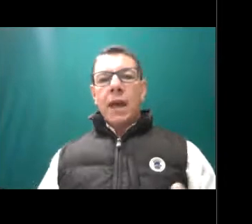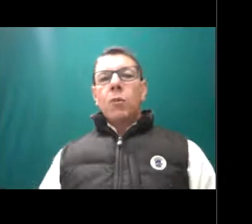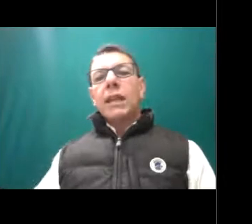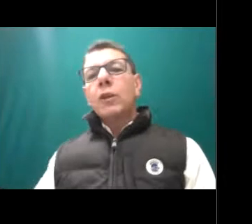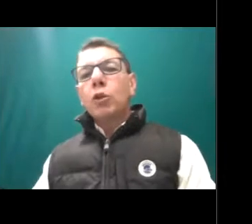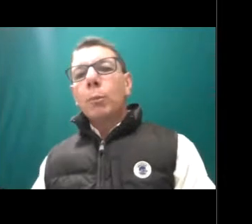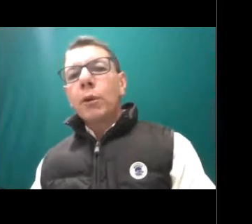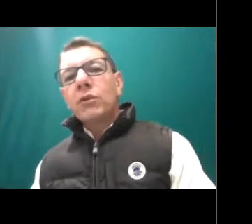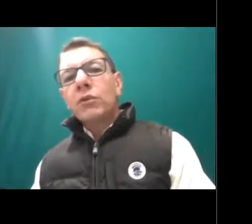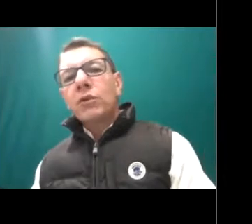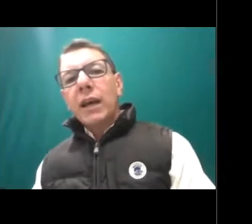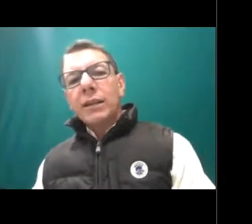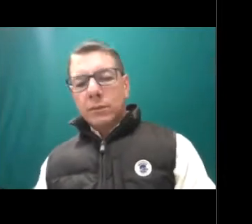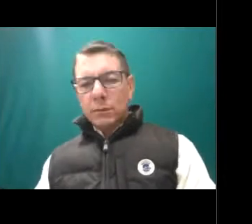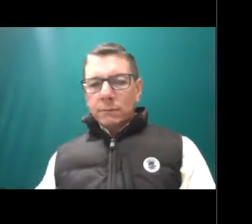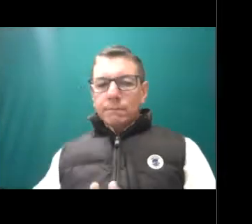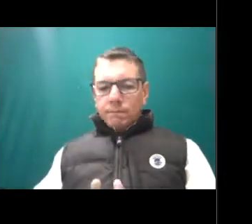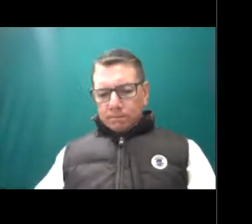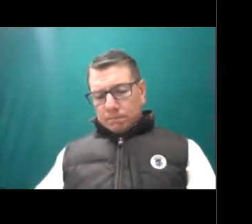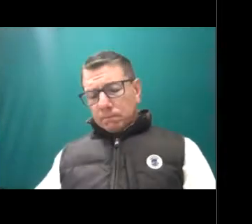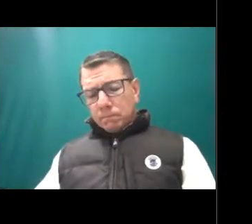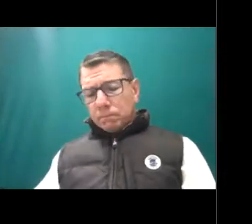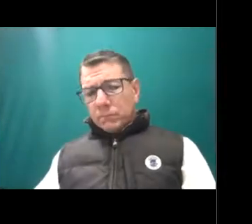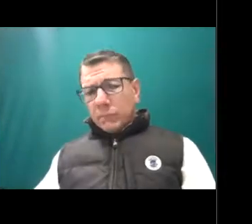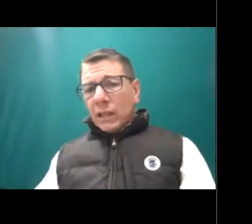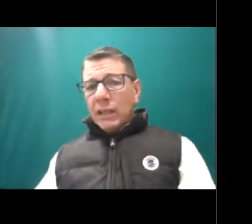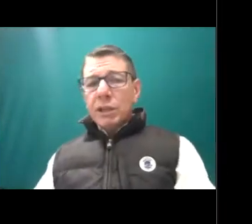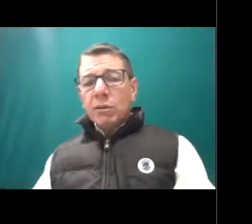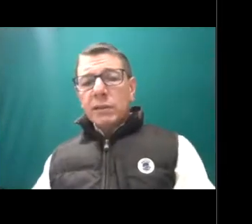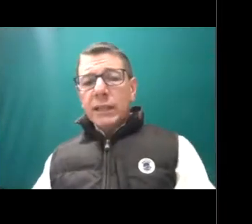isso? Porque dentro do processo